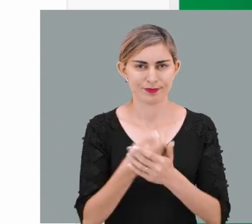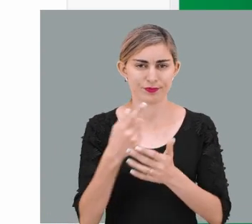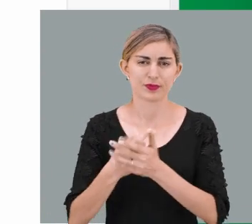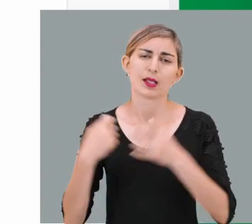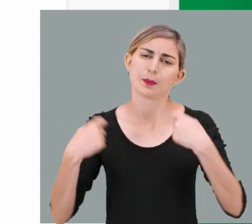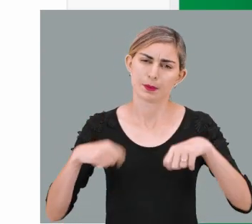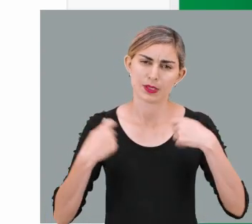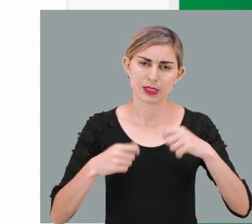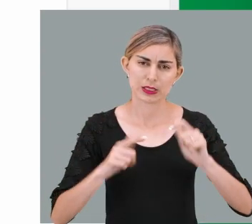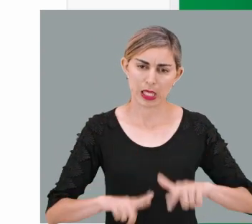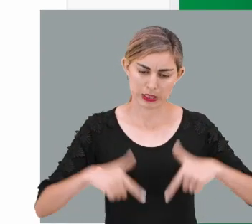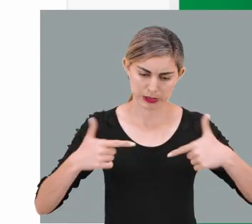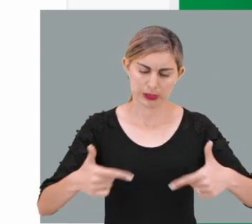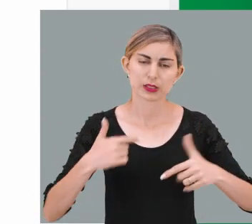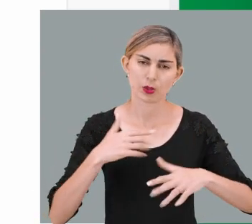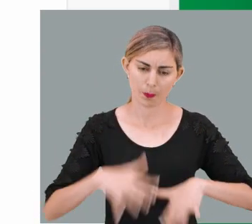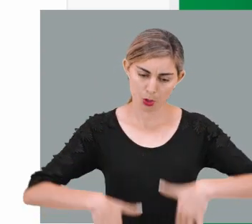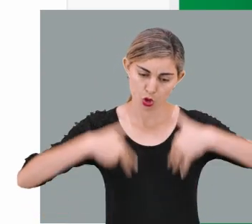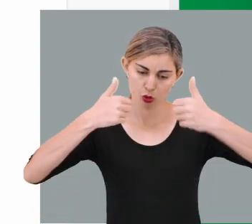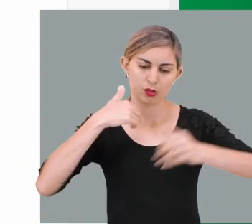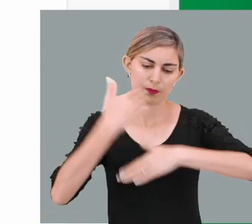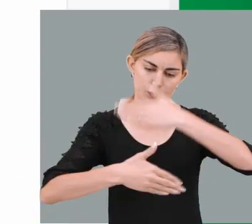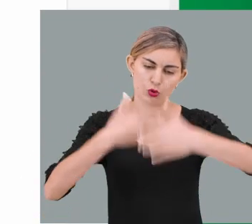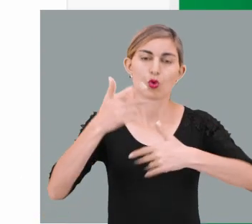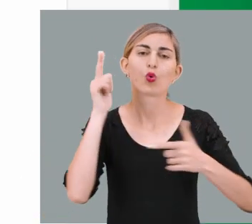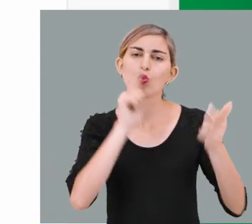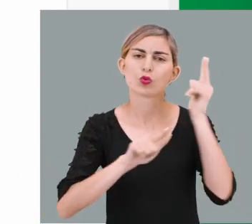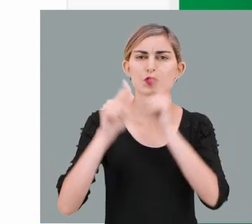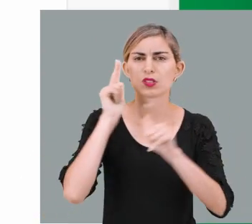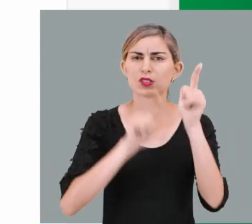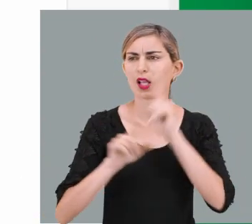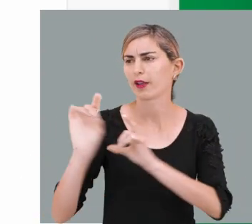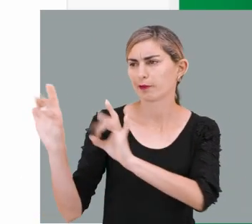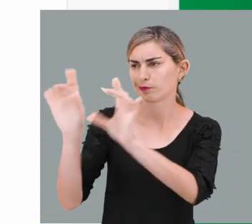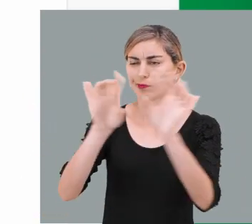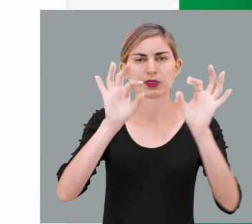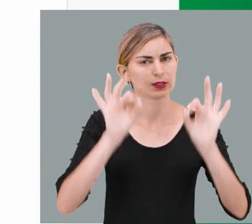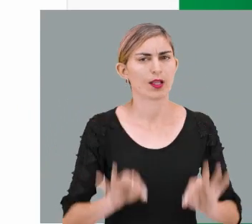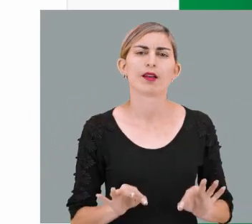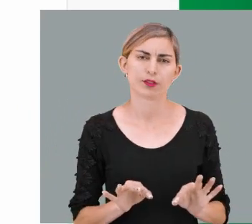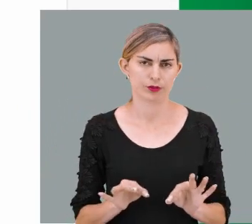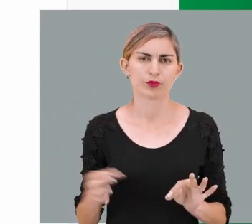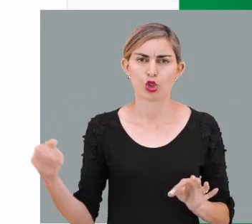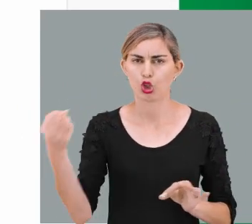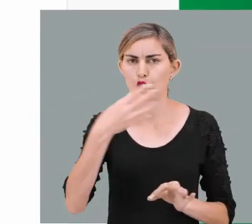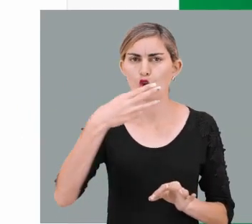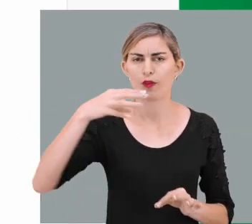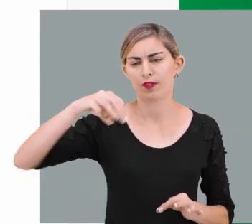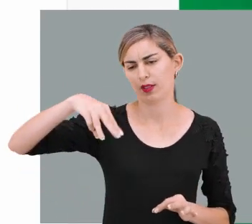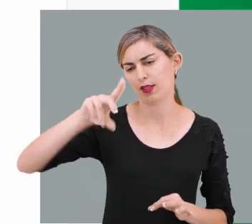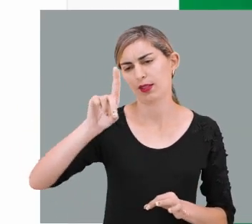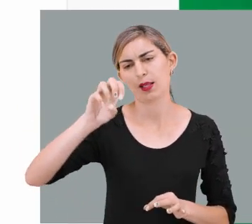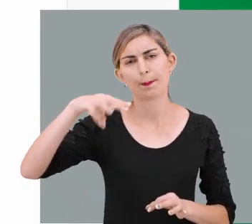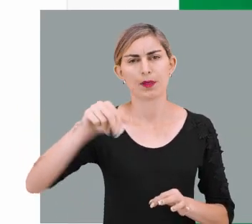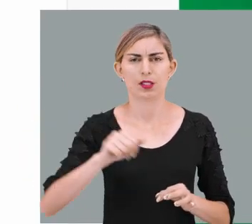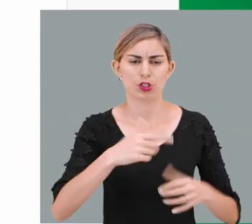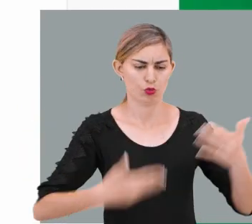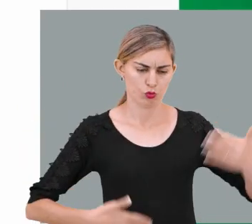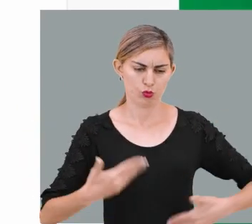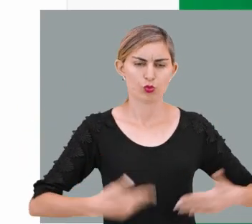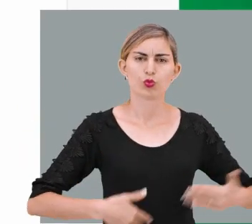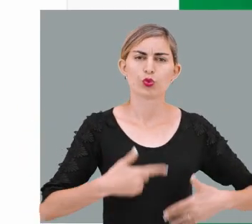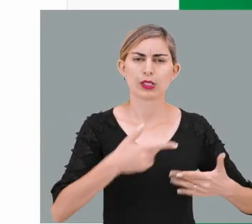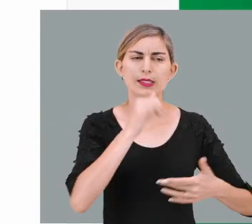Nota-se que é necessária uma ação de melhoria de processo para que se consiga atender a nova demanda. Digamos que os funcionários da linha de produção